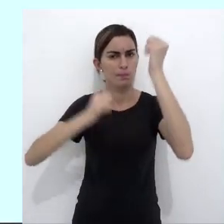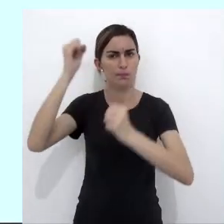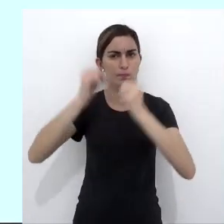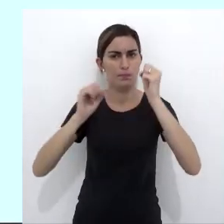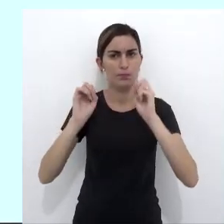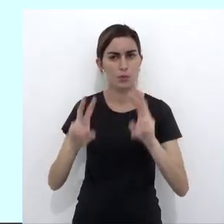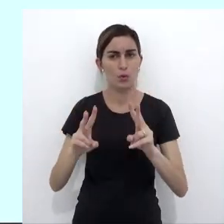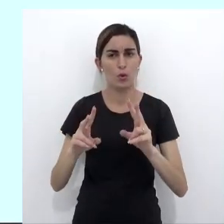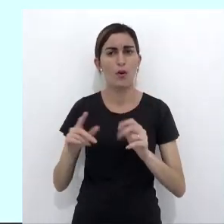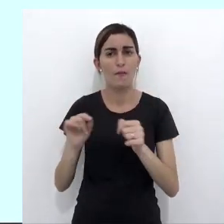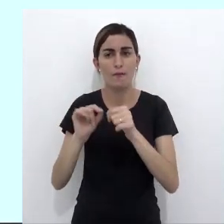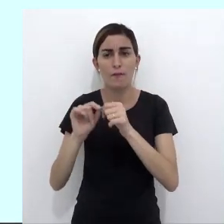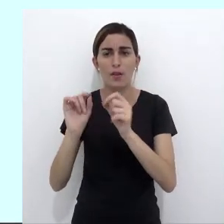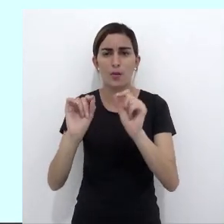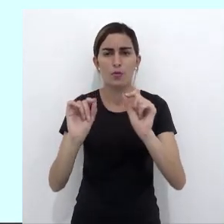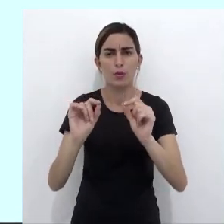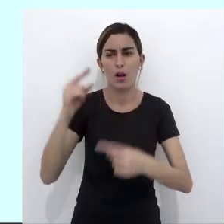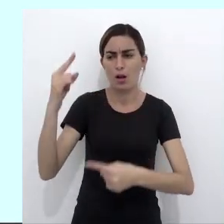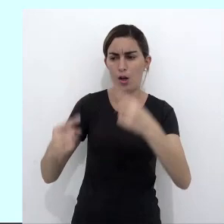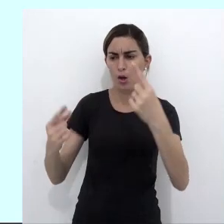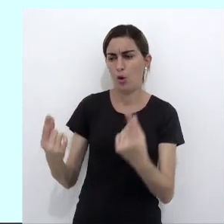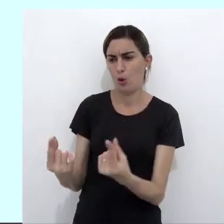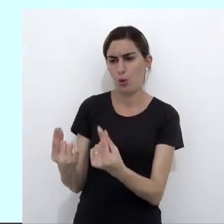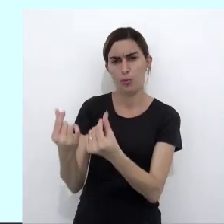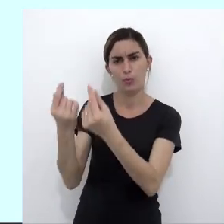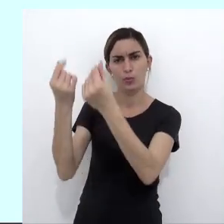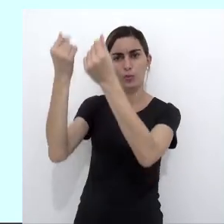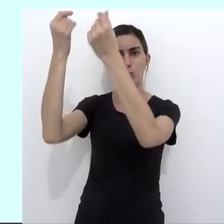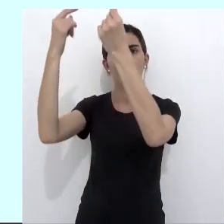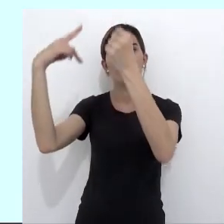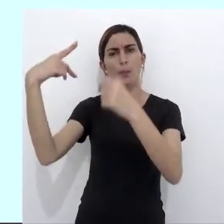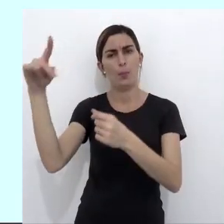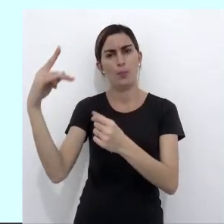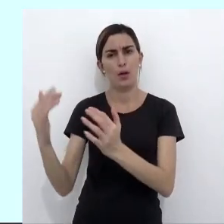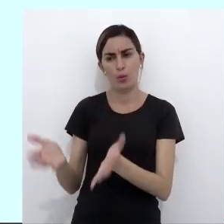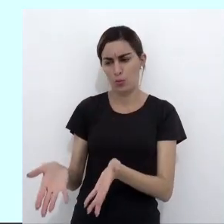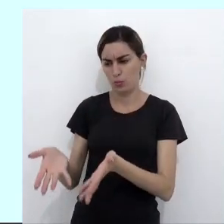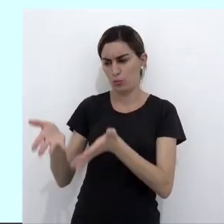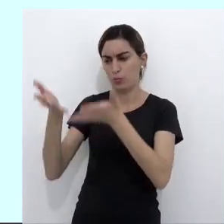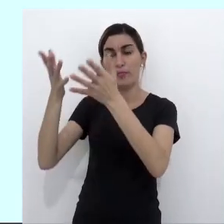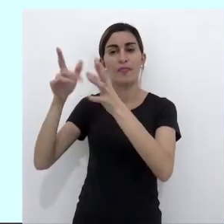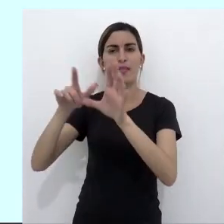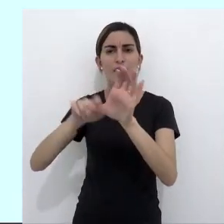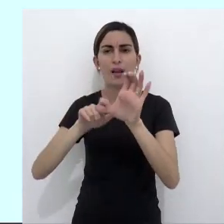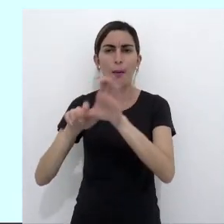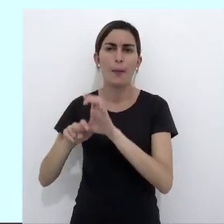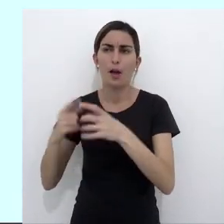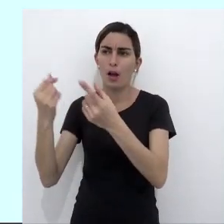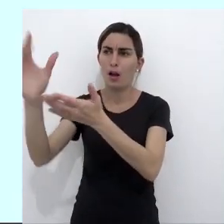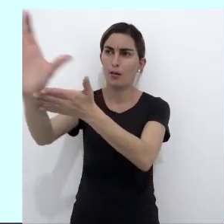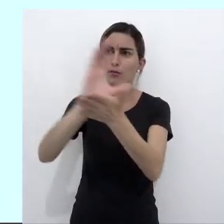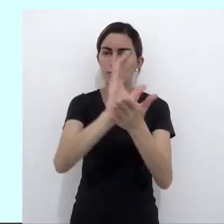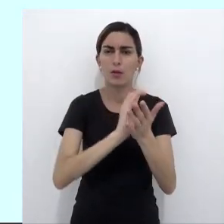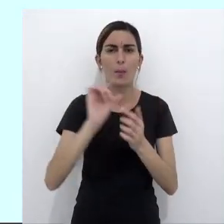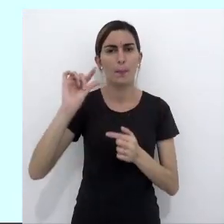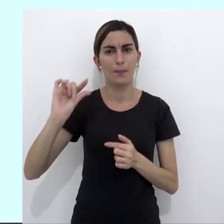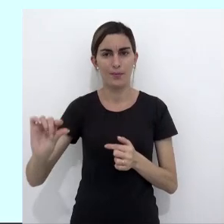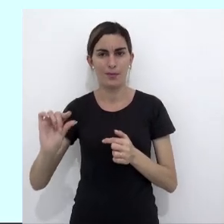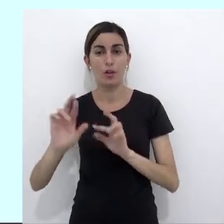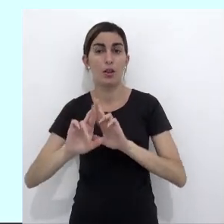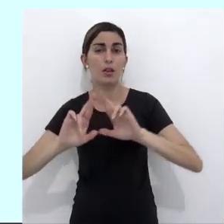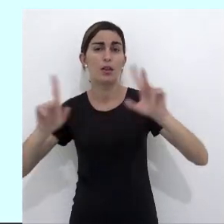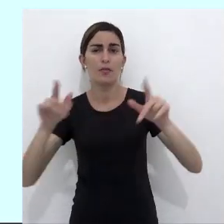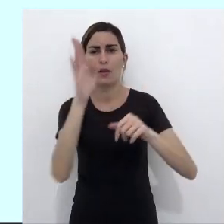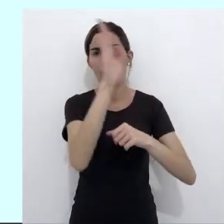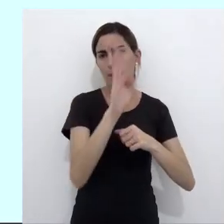Que fez com que a economia paraguaia, menos dependente do capital internacional, diferentemente do Brasil,